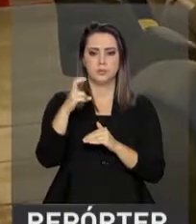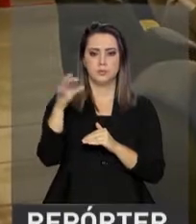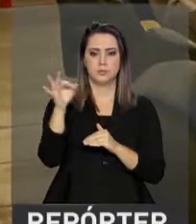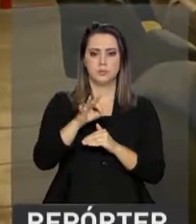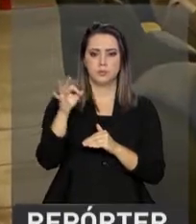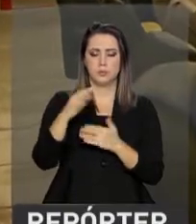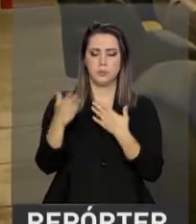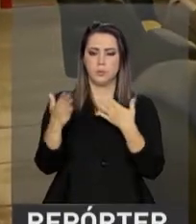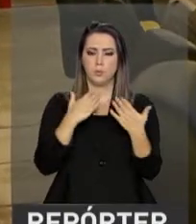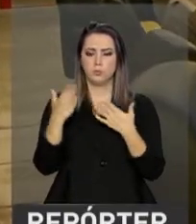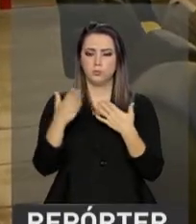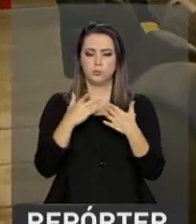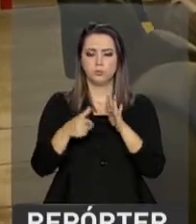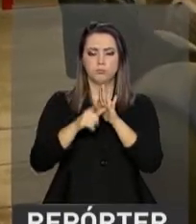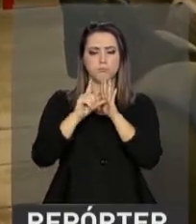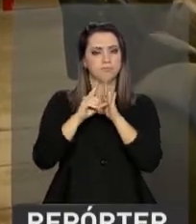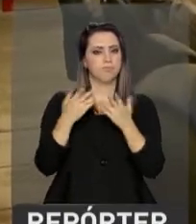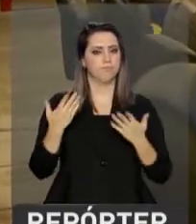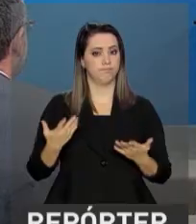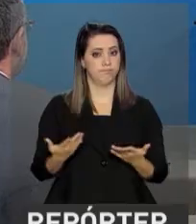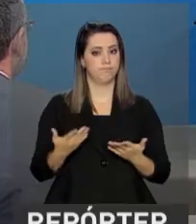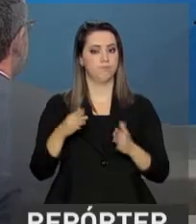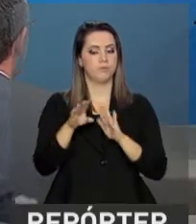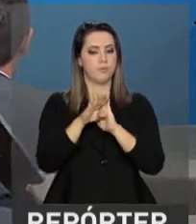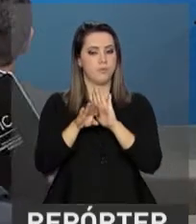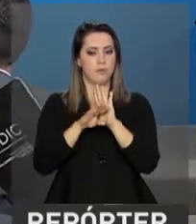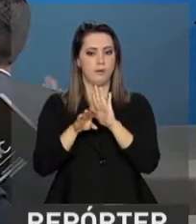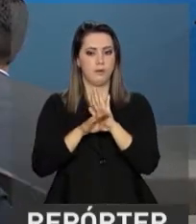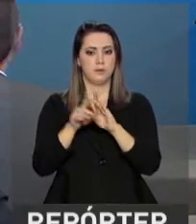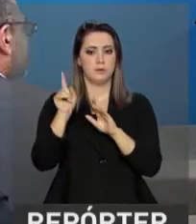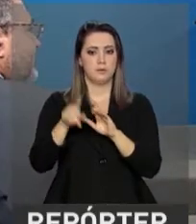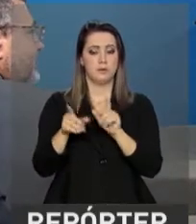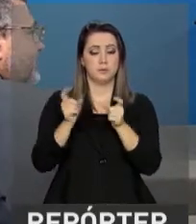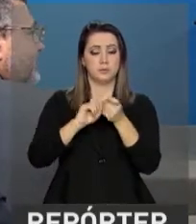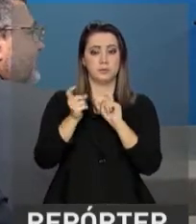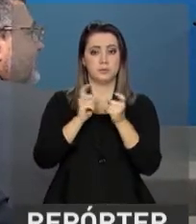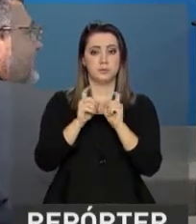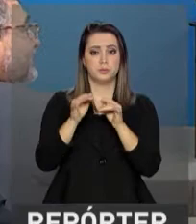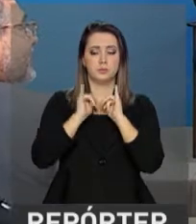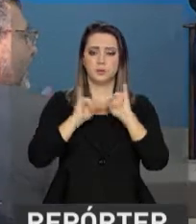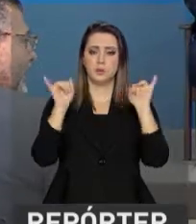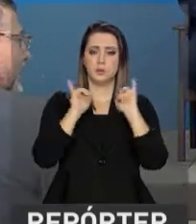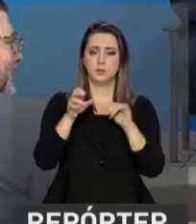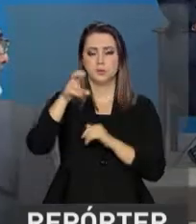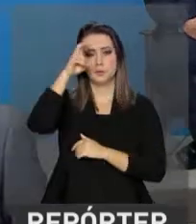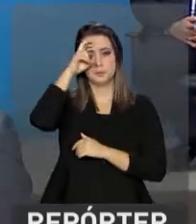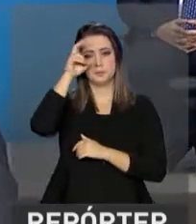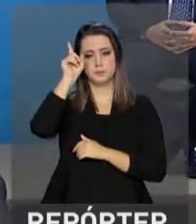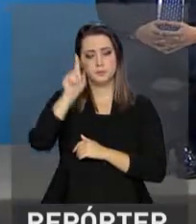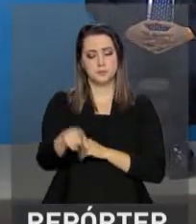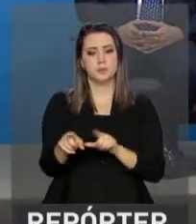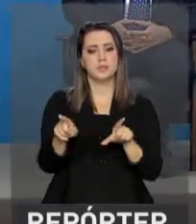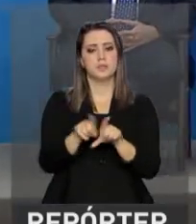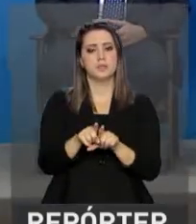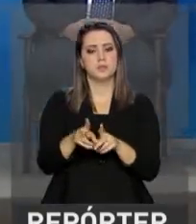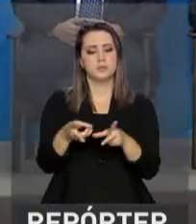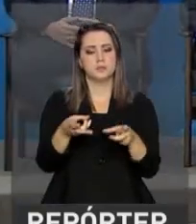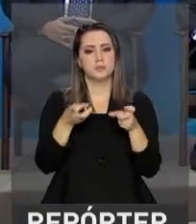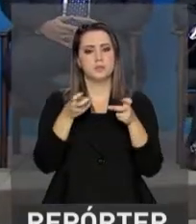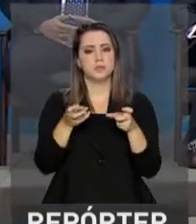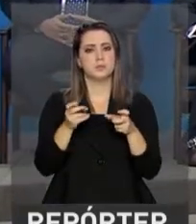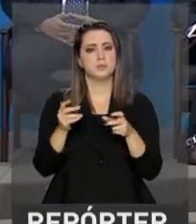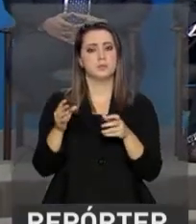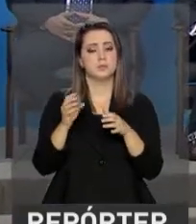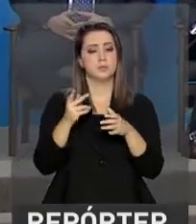em relação ao previsto no plano anterior o plano de negócios e gestão anunciado nesta quinta feira também prevê que a